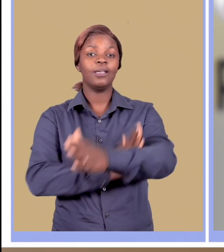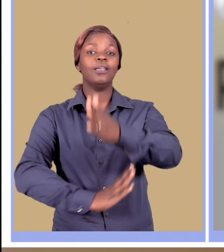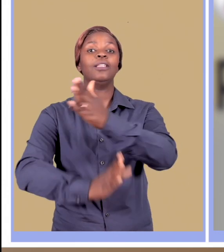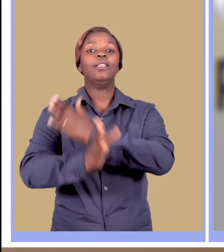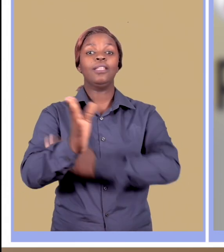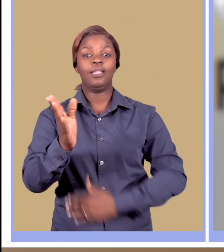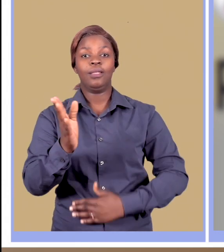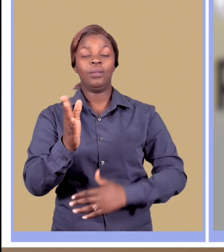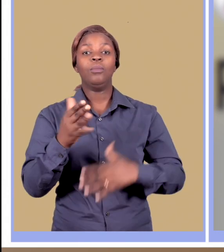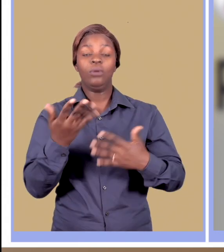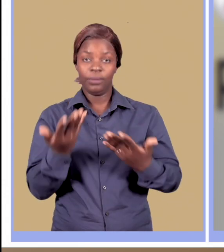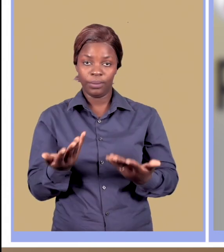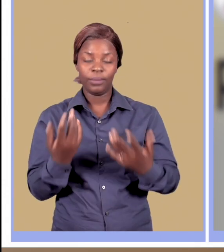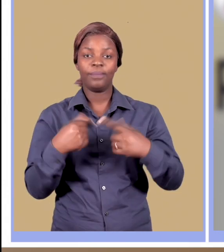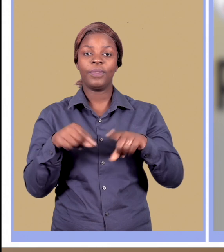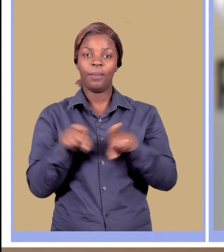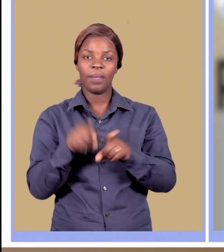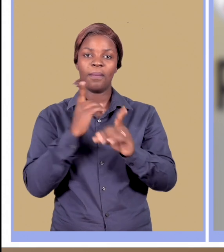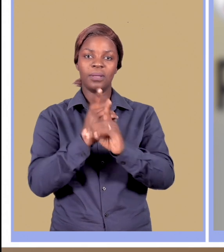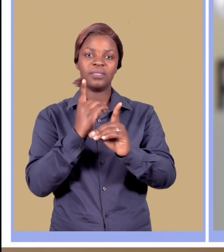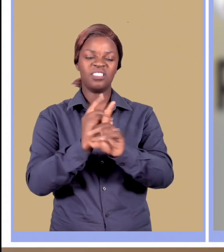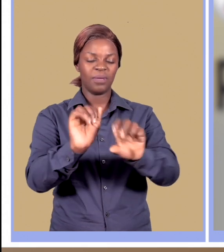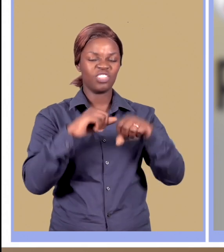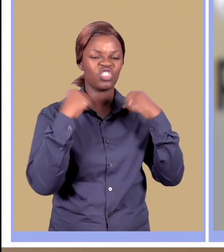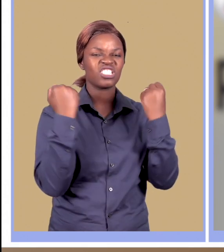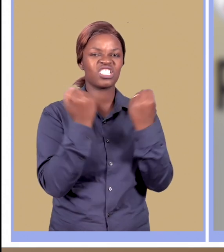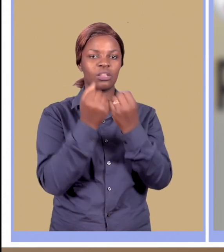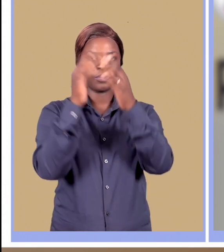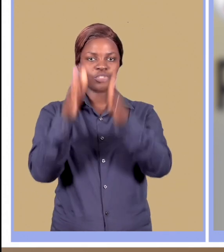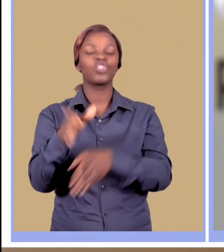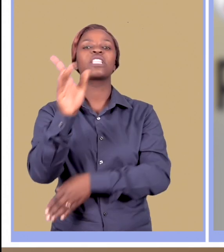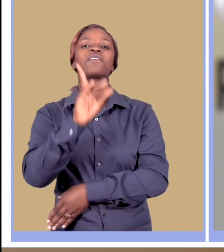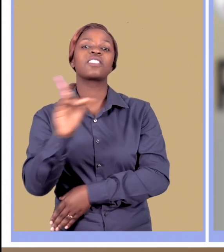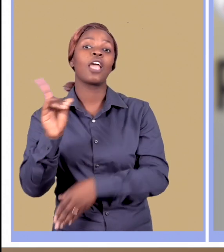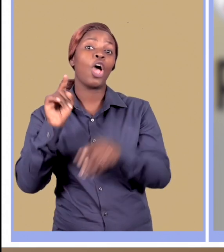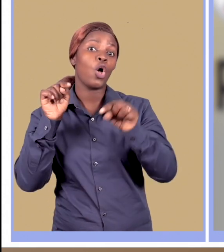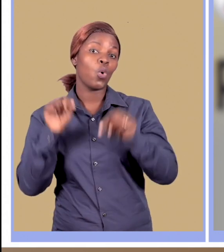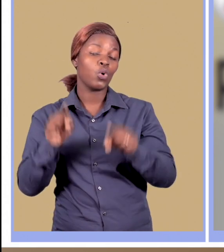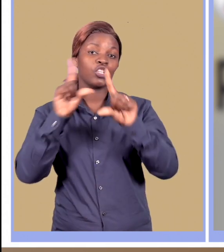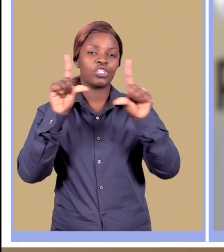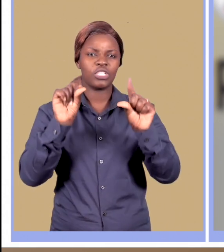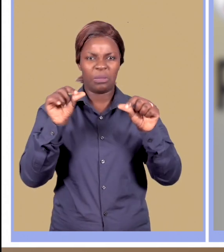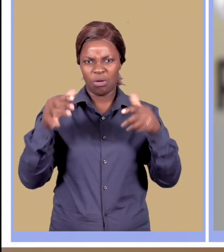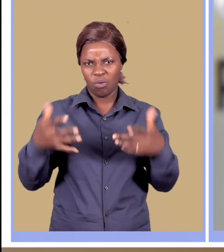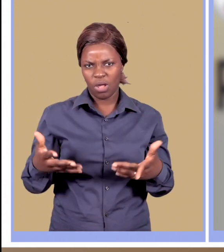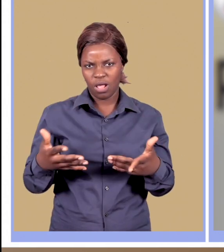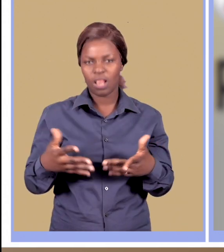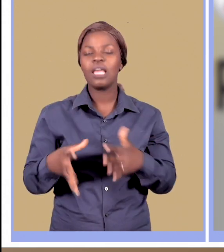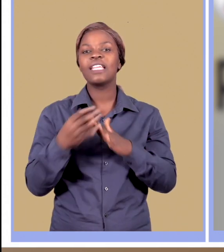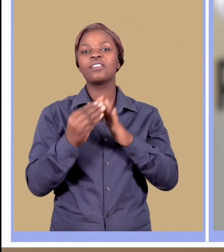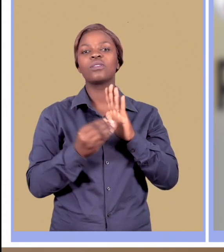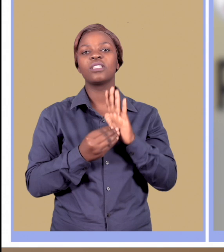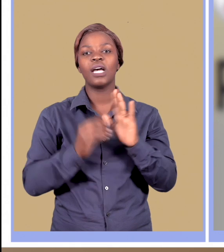a ADEMO e também faz parte do Movimento Associativo de Pessoas com Deficiência. Hoje falamos